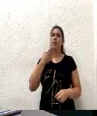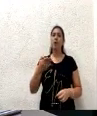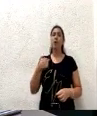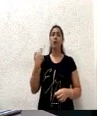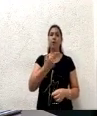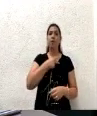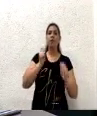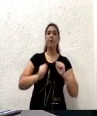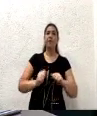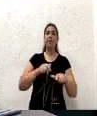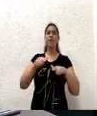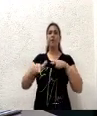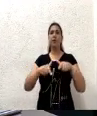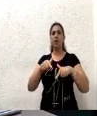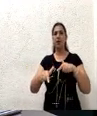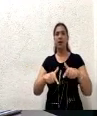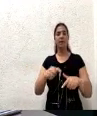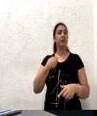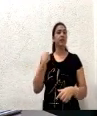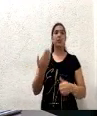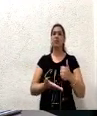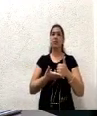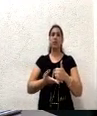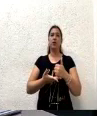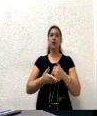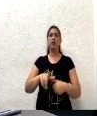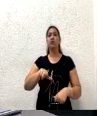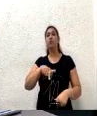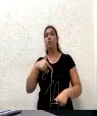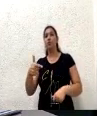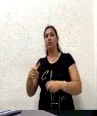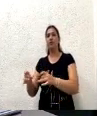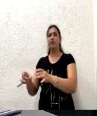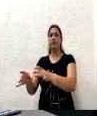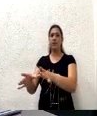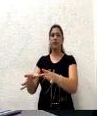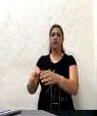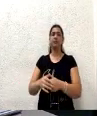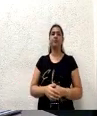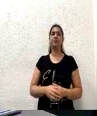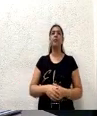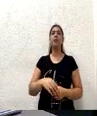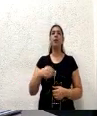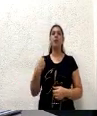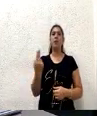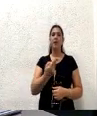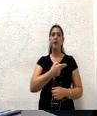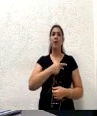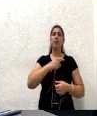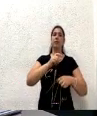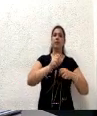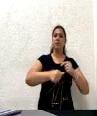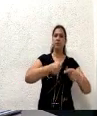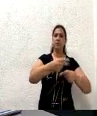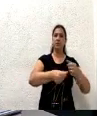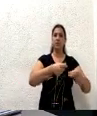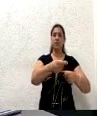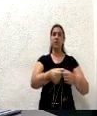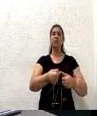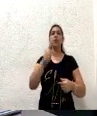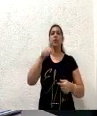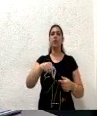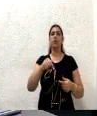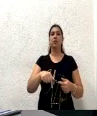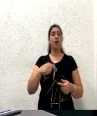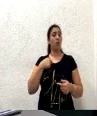Eu acho que a gente não precisa ficar dependente de muitos consórcios, né, para estar administrando tudo isso. Eu não sou